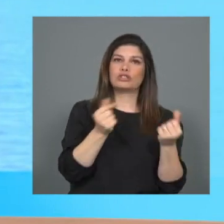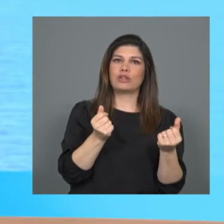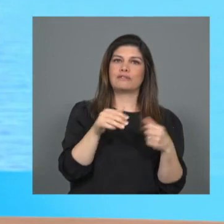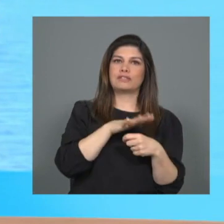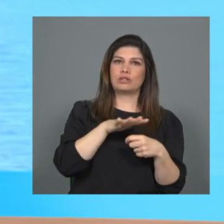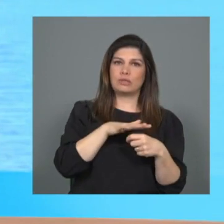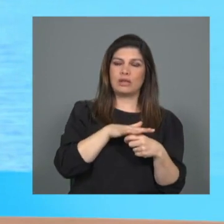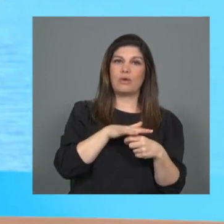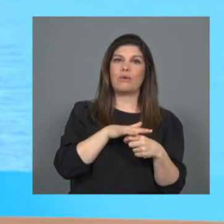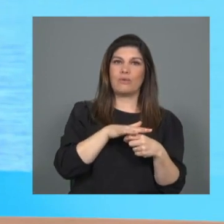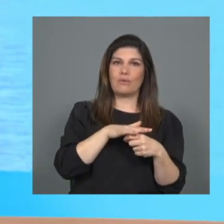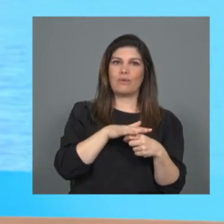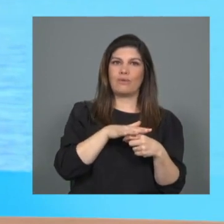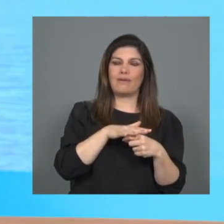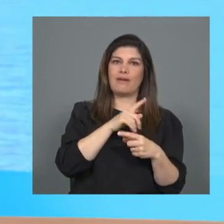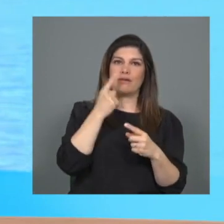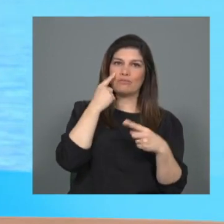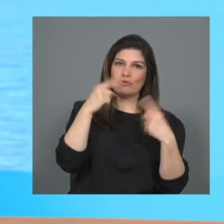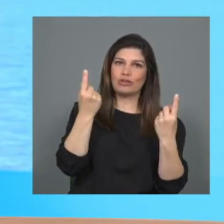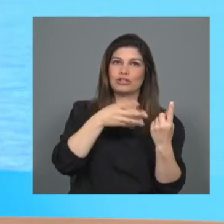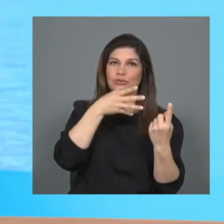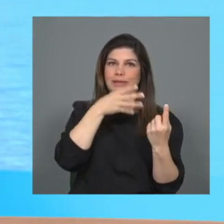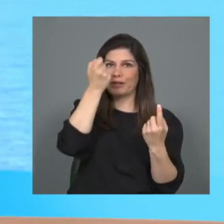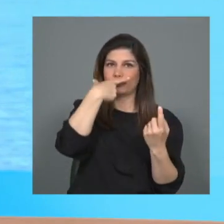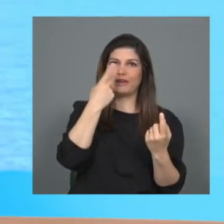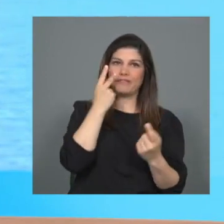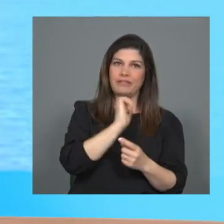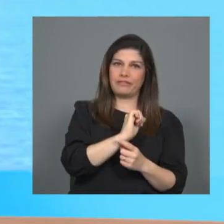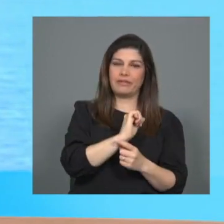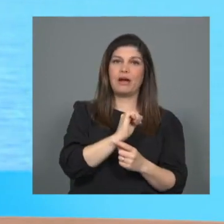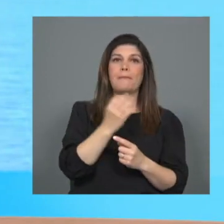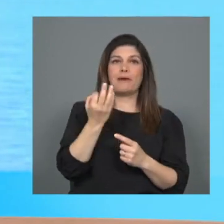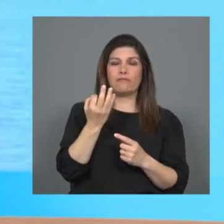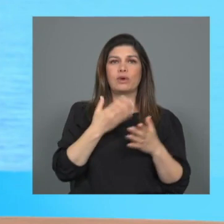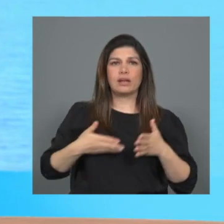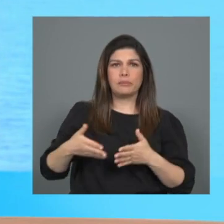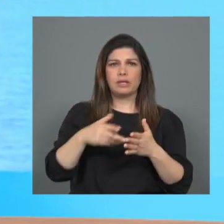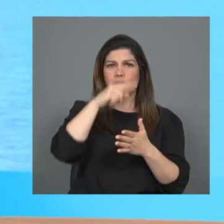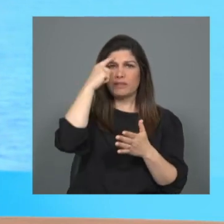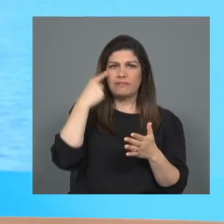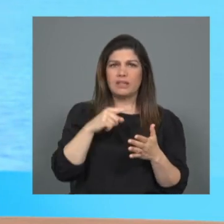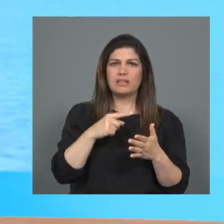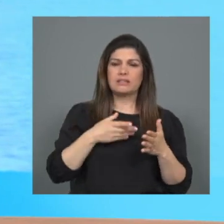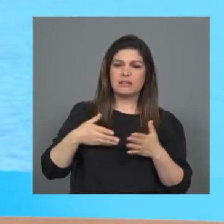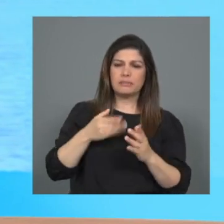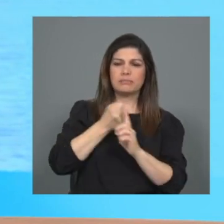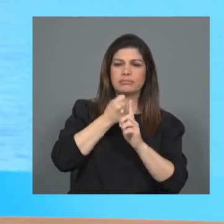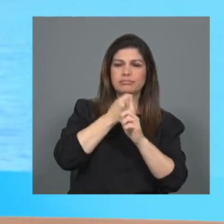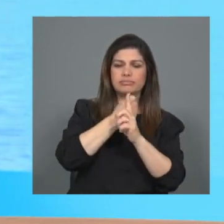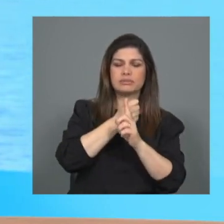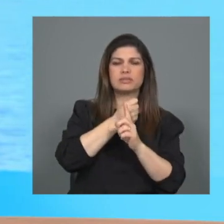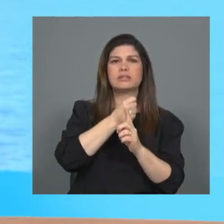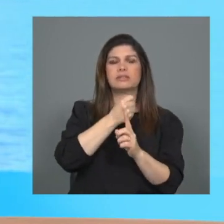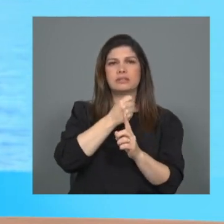tiveram caminhos de conversão, caminhos de perdão, que efetivamente mostraram que o caminho